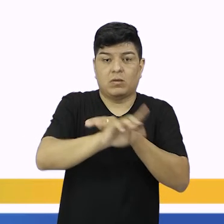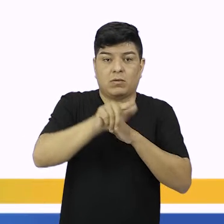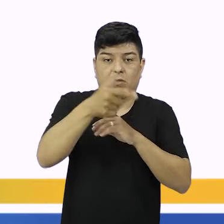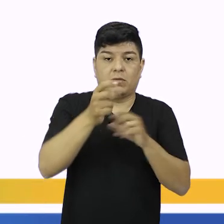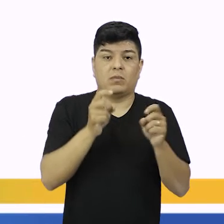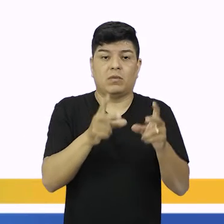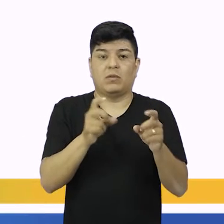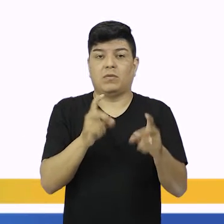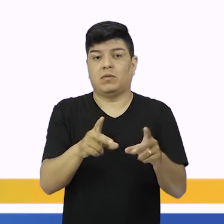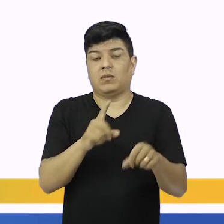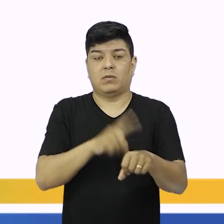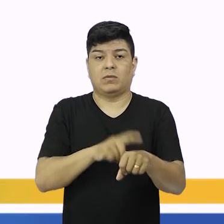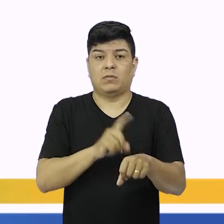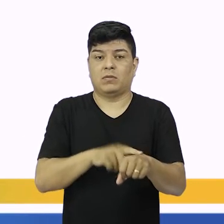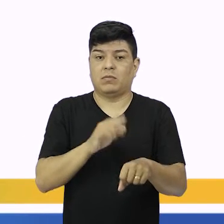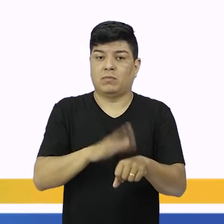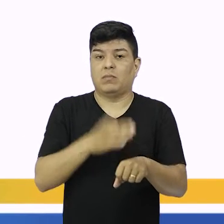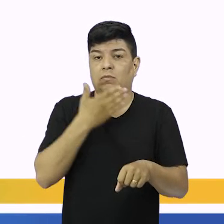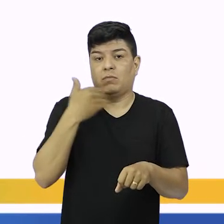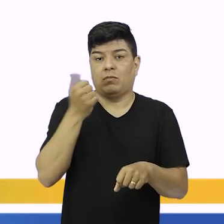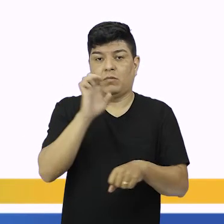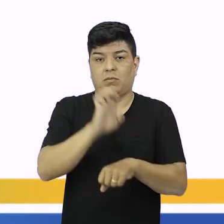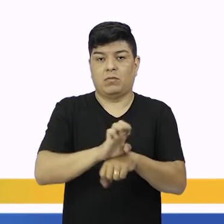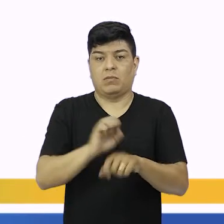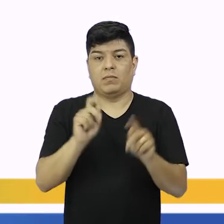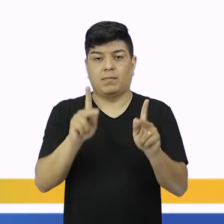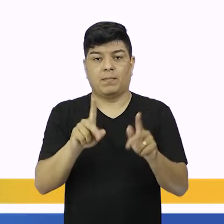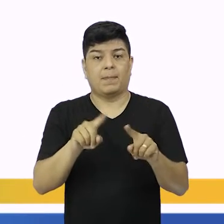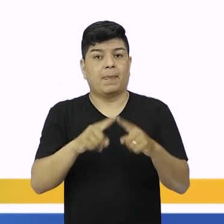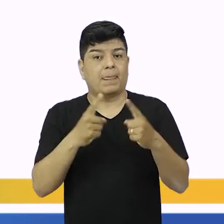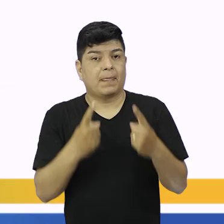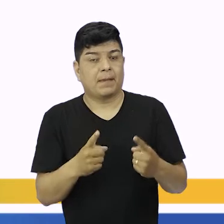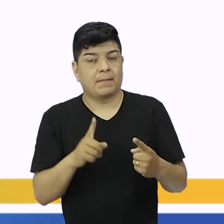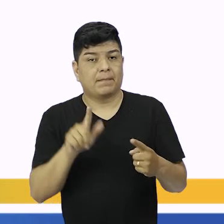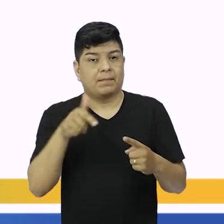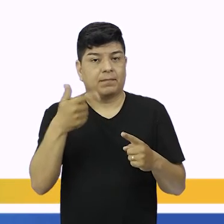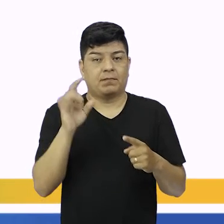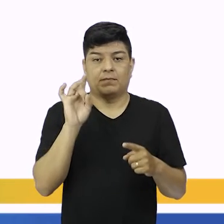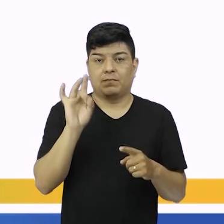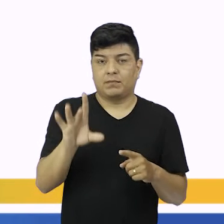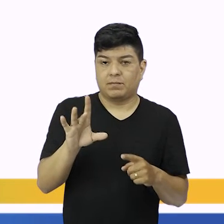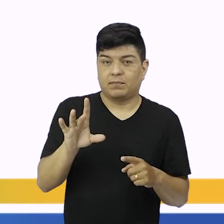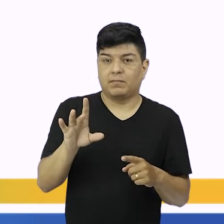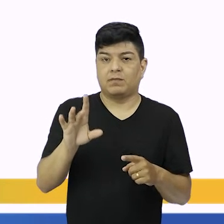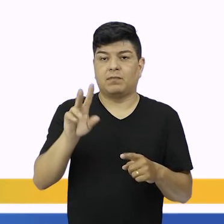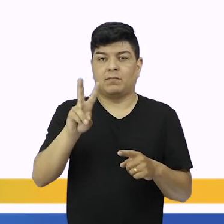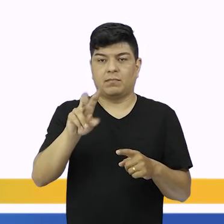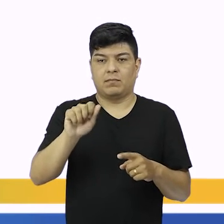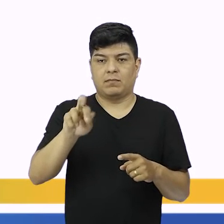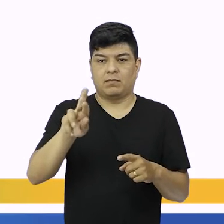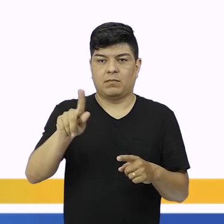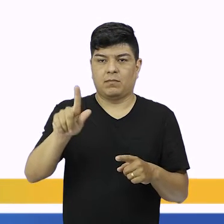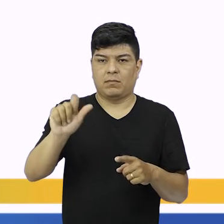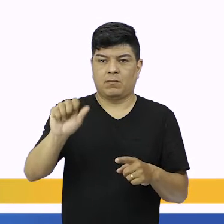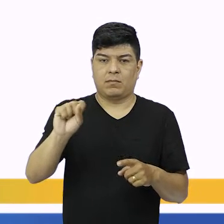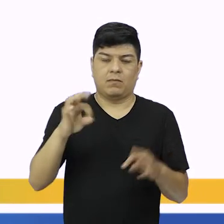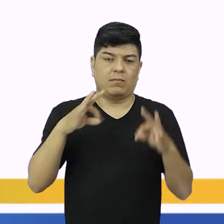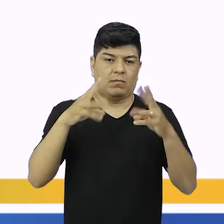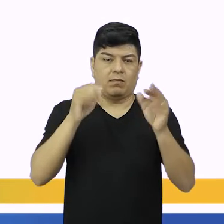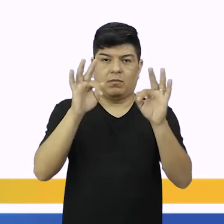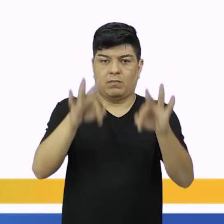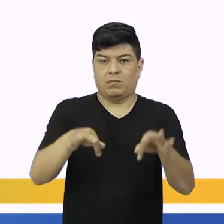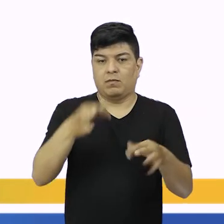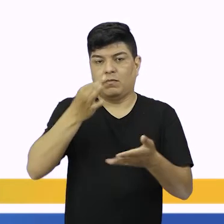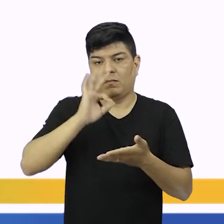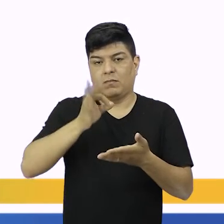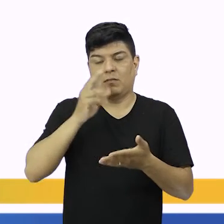para vender num momento mais vantajoso para o Estado, né? Só que isso aqui vai ser feito só em Vargas, o final aí de todo esse estoque do café